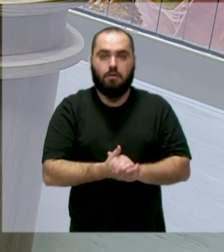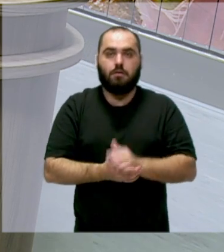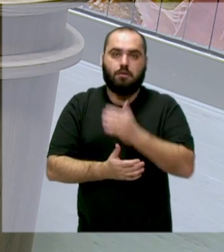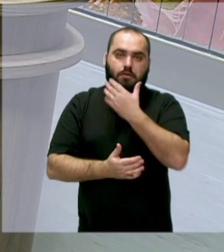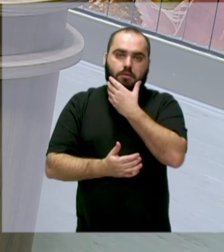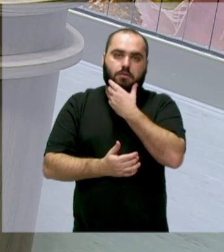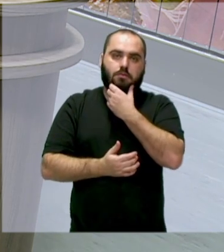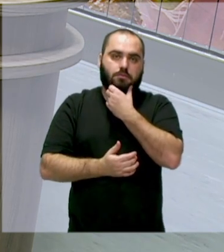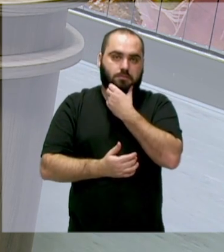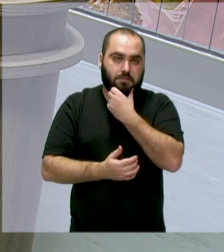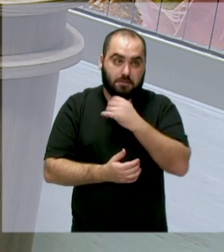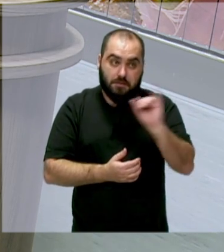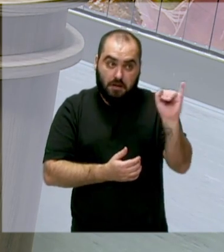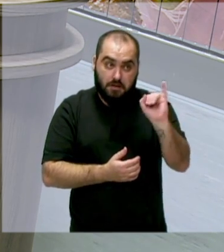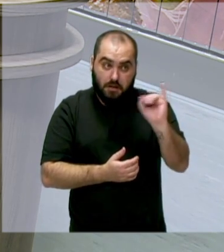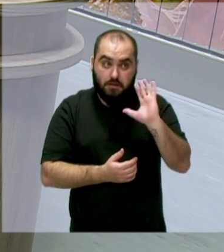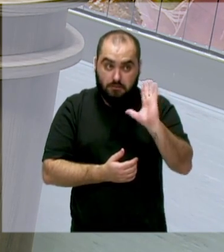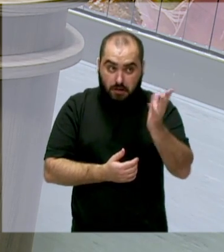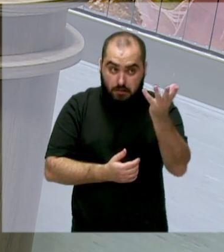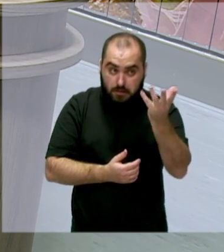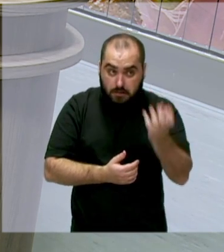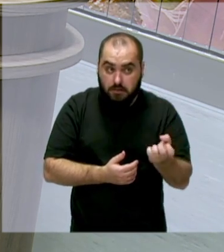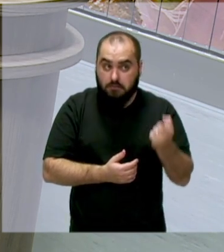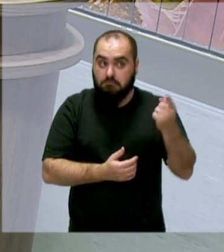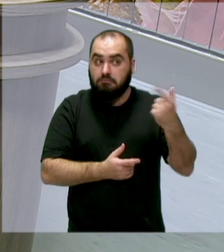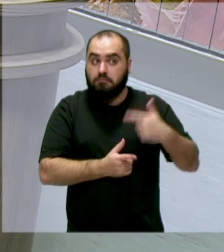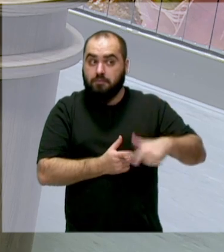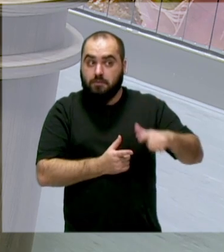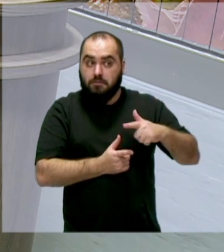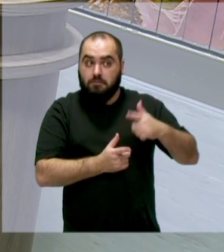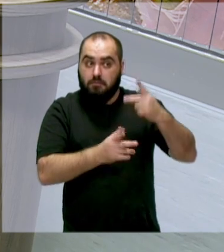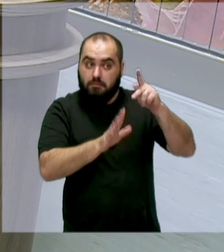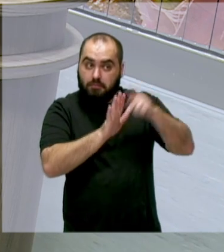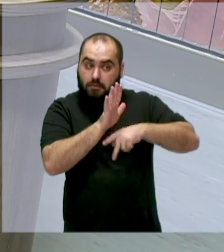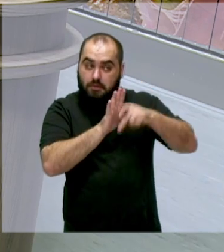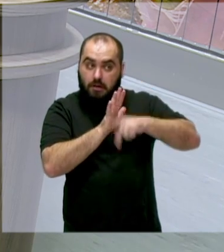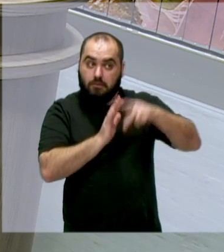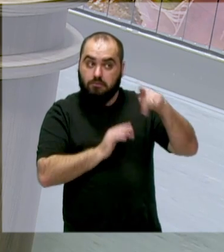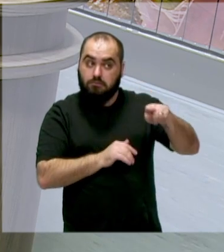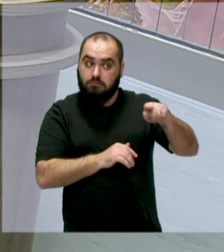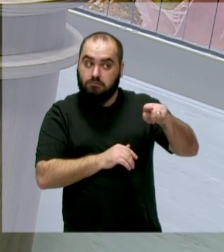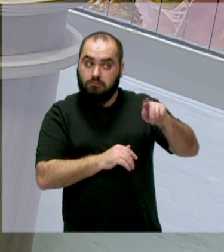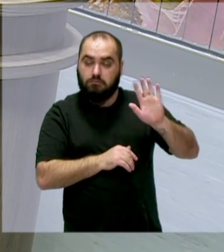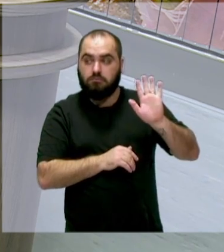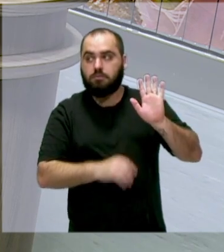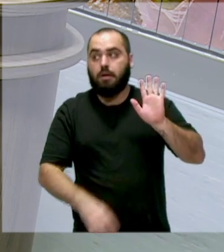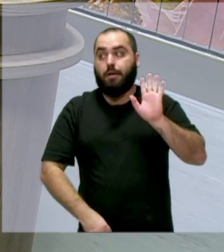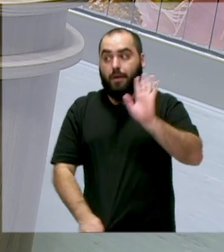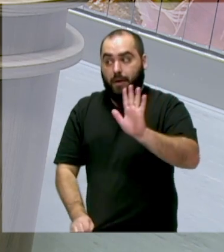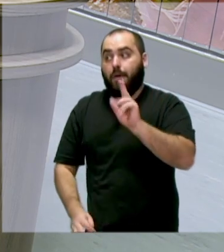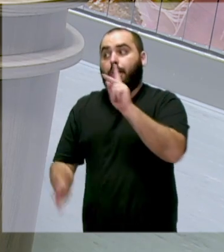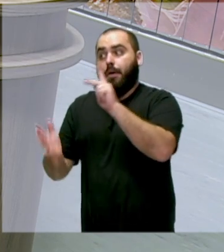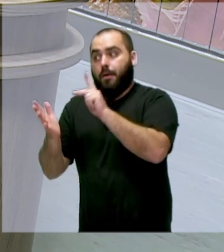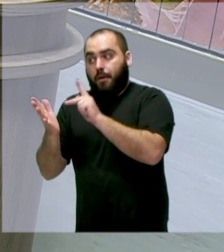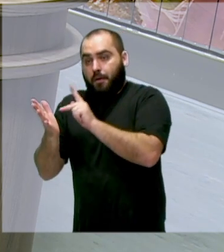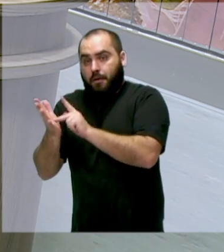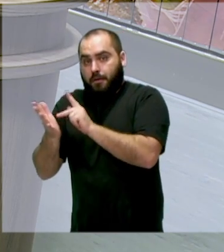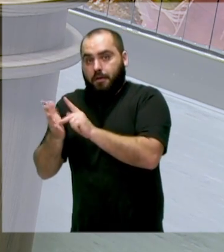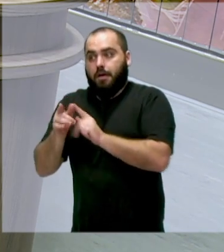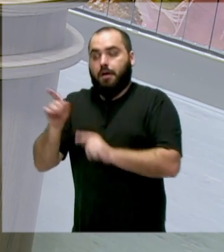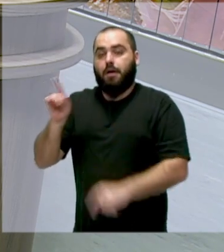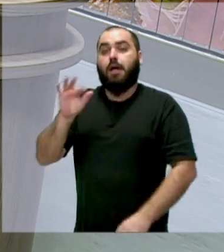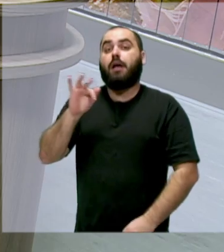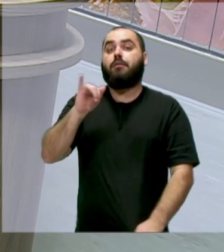Itajaí já aderiu a algum tipo de programa de pesquisa nesse sentido ou não? Na verdade, Itajaí, esse programa de pesquisa é da Fiocruz,